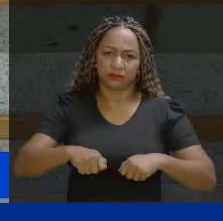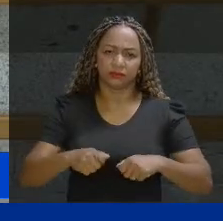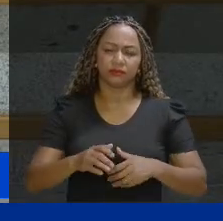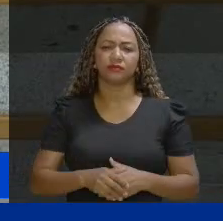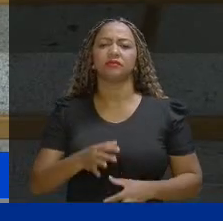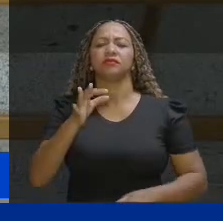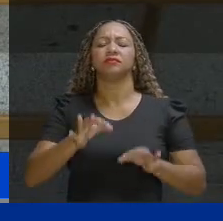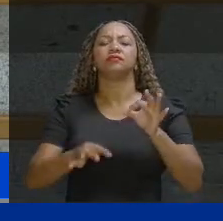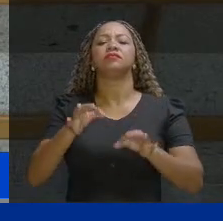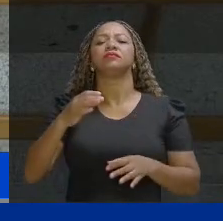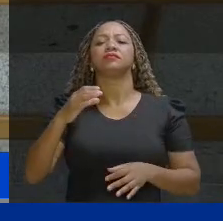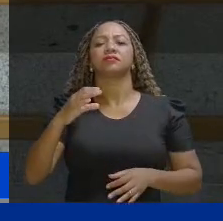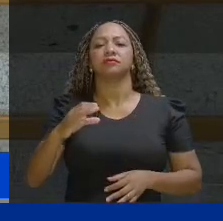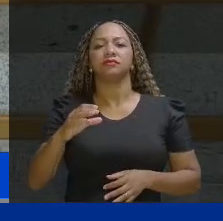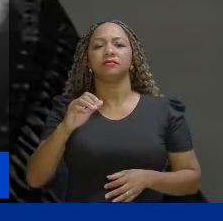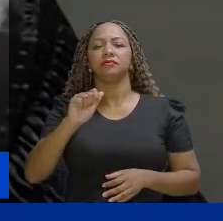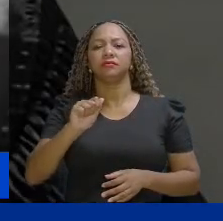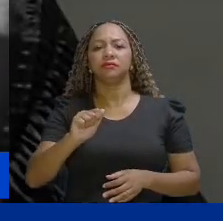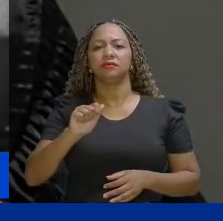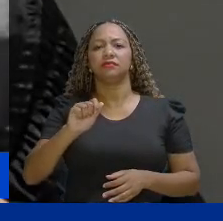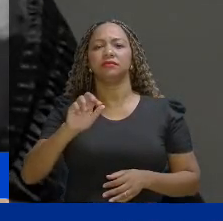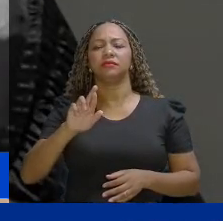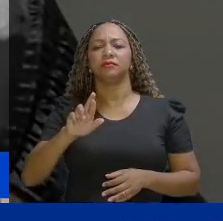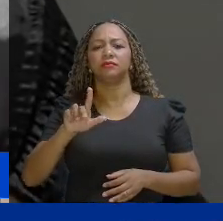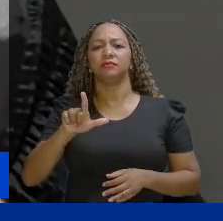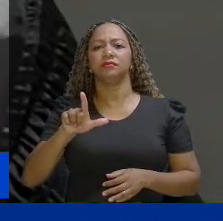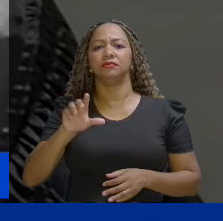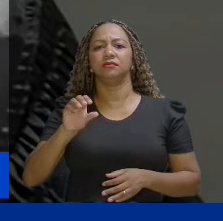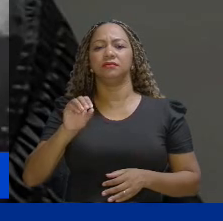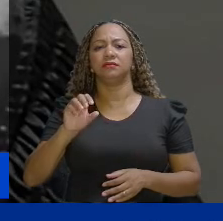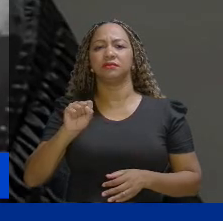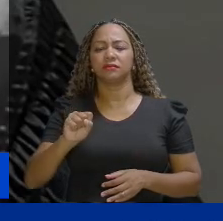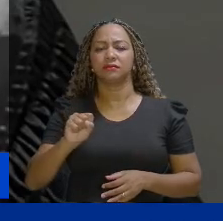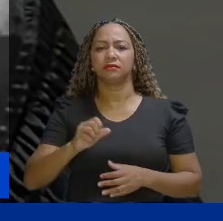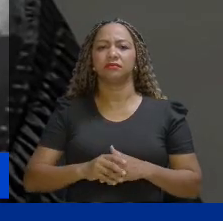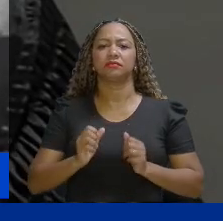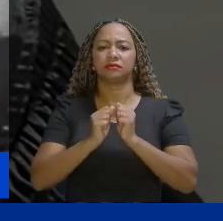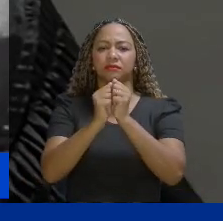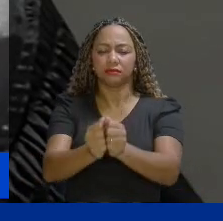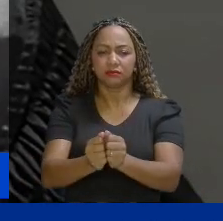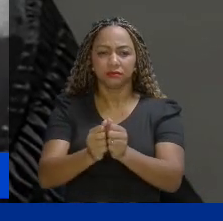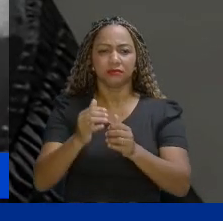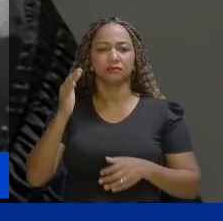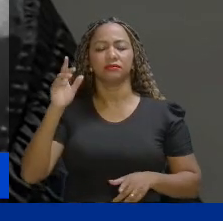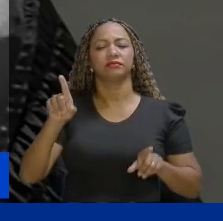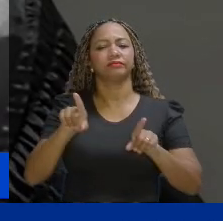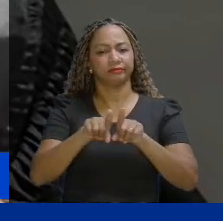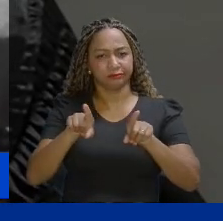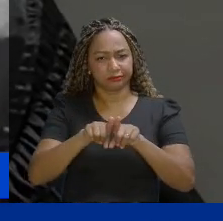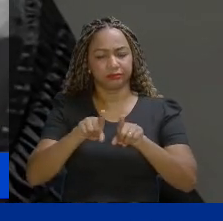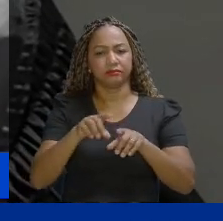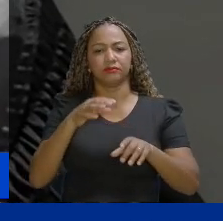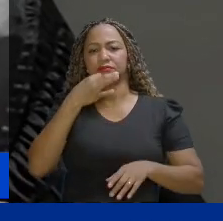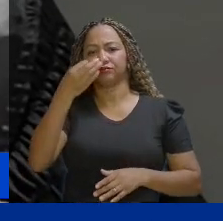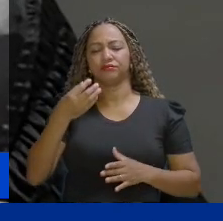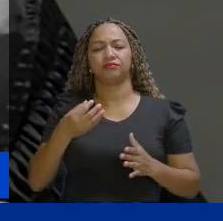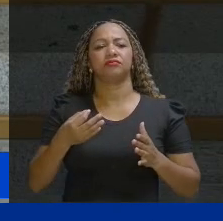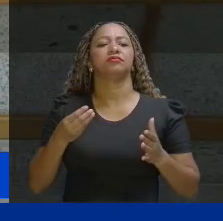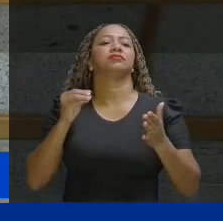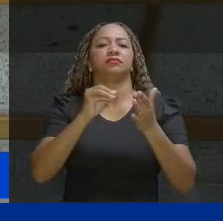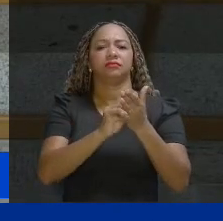Juiz Carlos Torque. Igualmente, senhor presidente, acompanho o seu entendimento e também o parecer